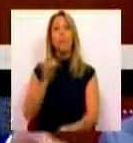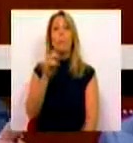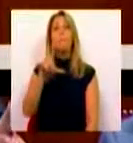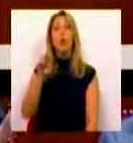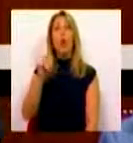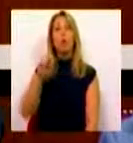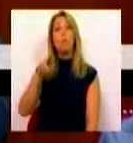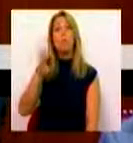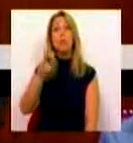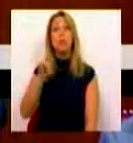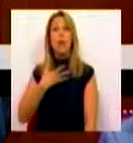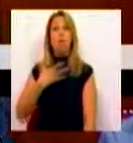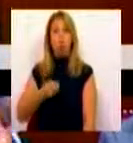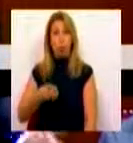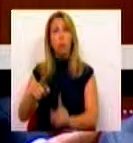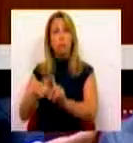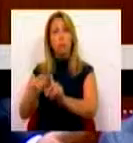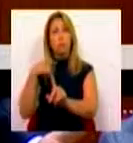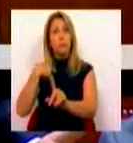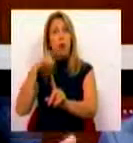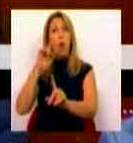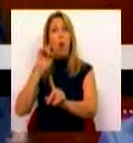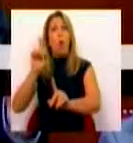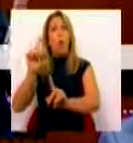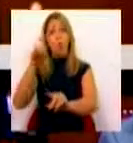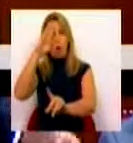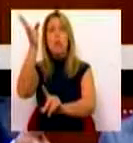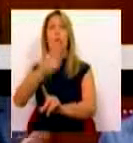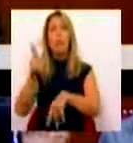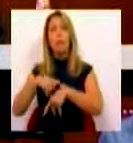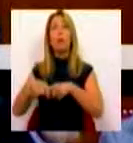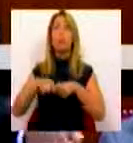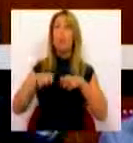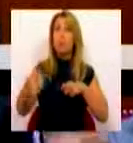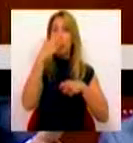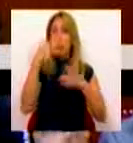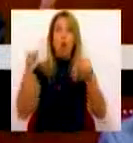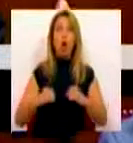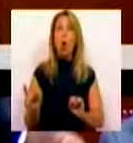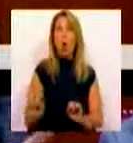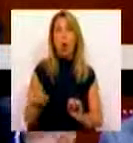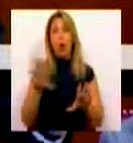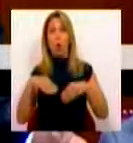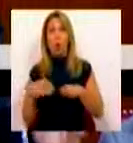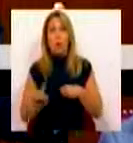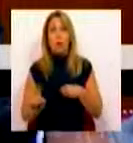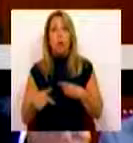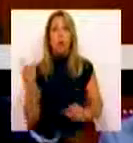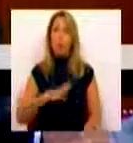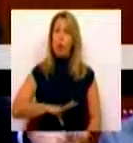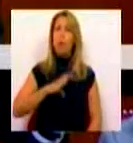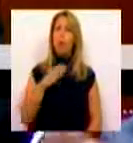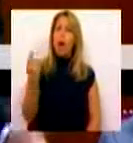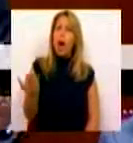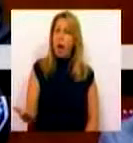o mandato que lhe foi cumprido, se discordasse dele certamente não teria aceito. Temos confiança que tem condições para executar bem o mandato